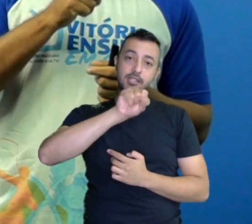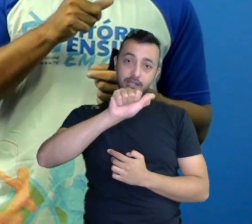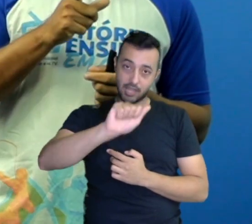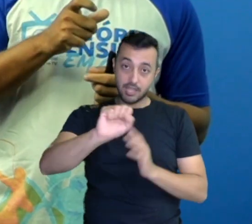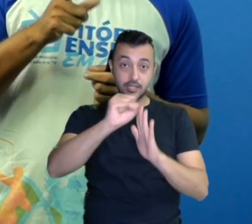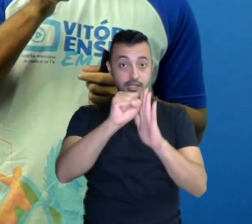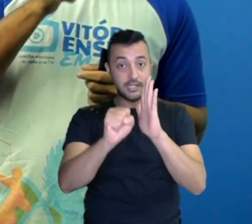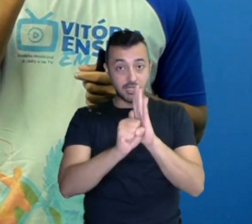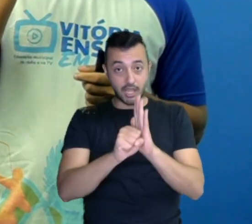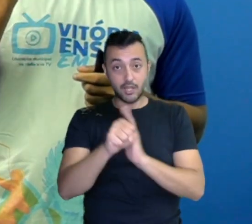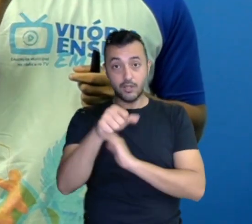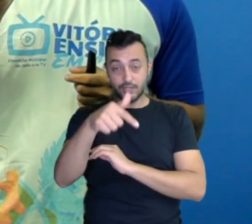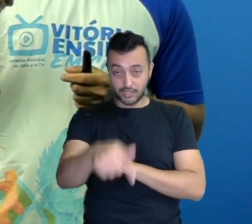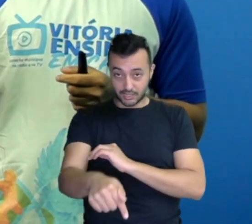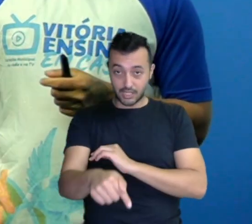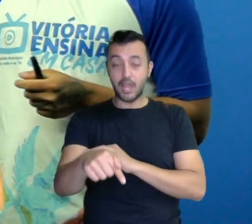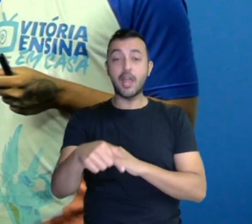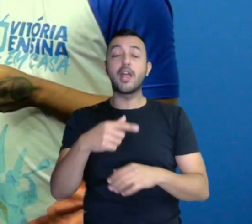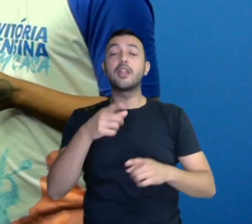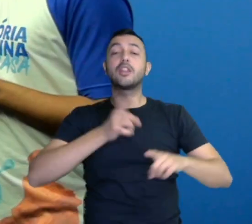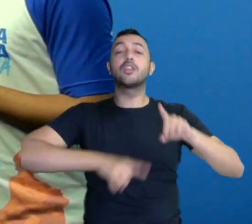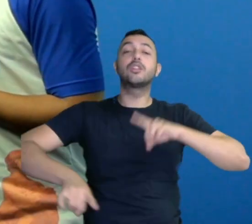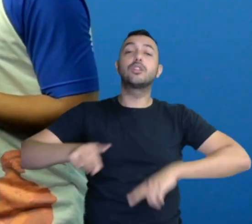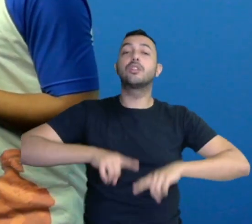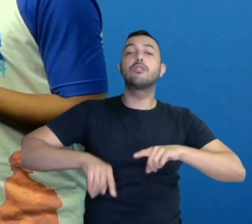século VII, sob o reinado de